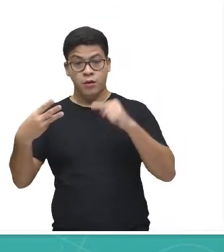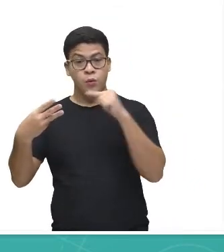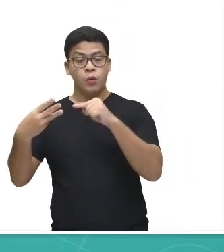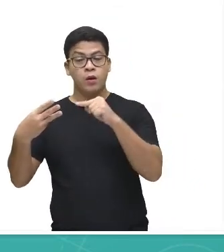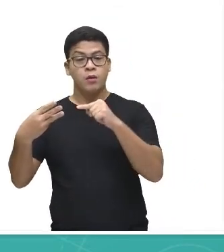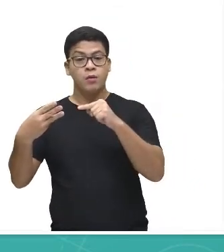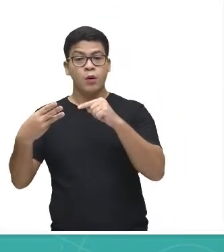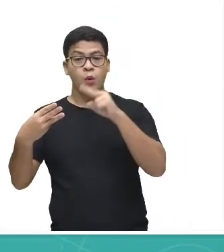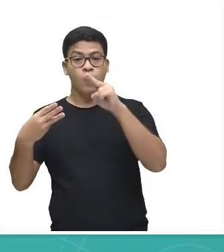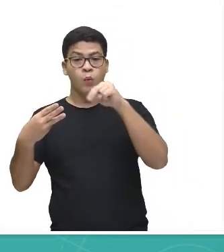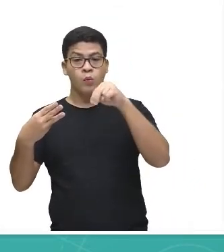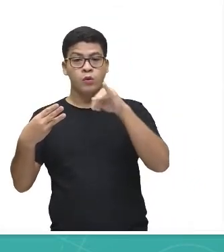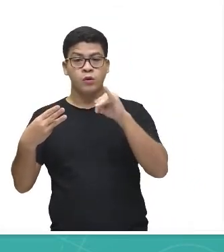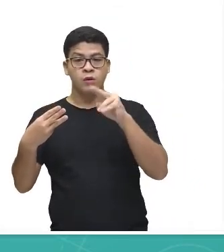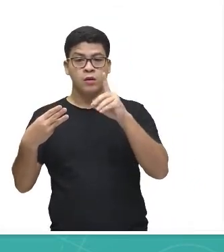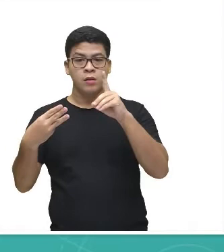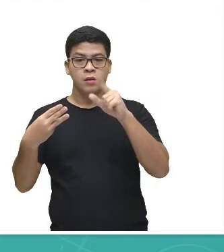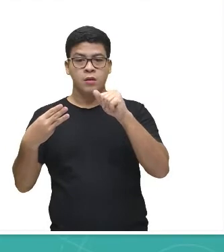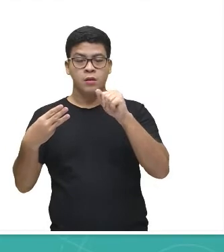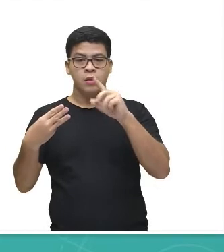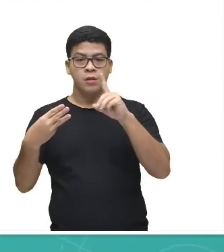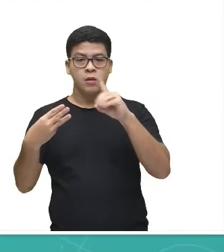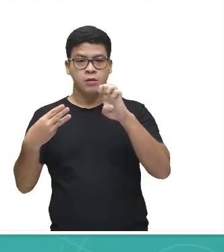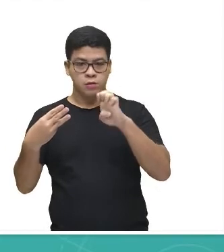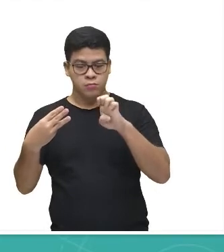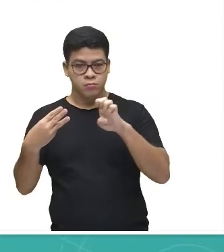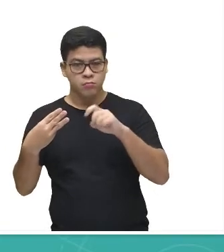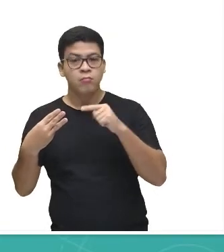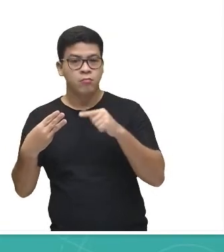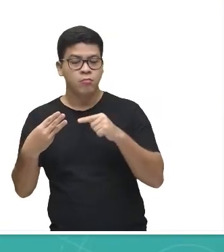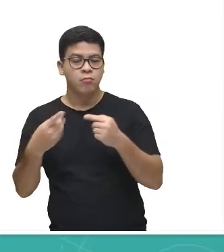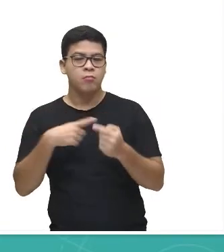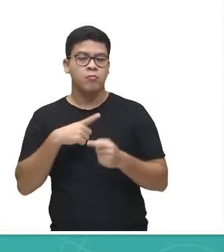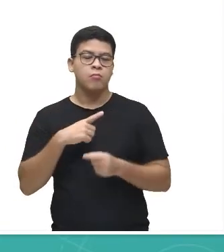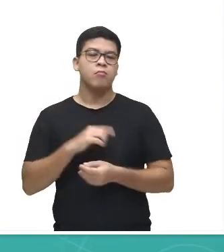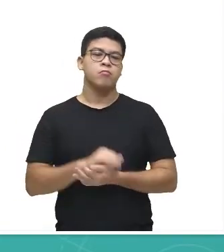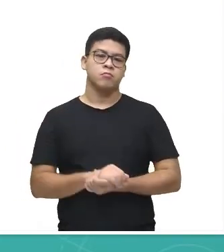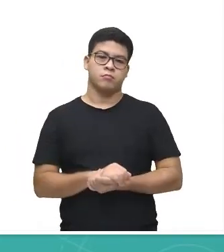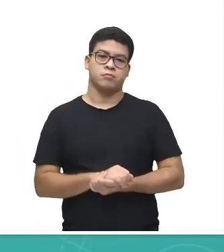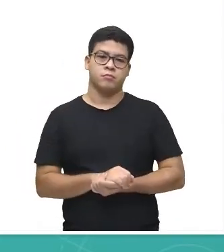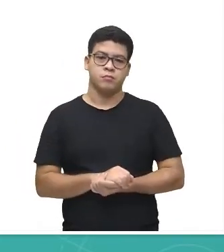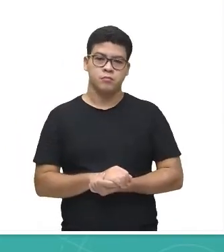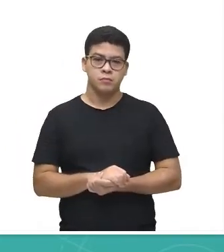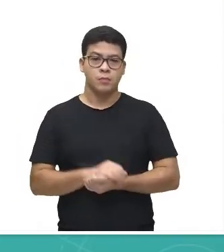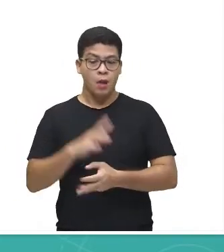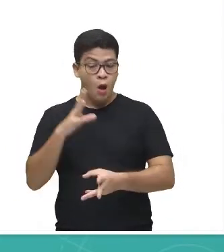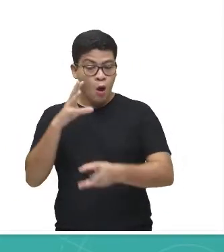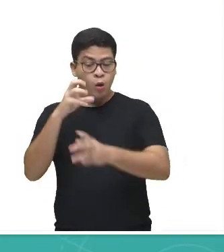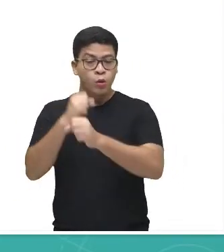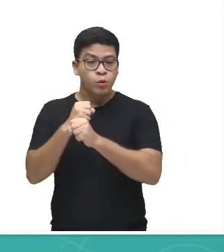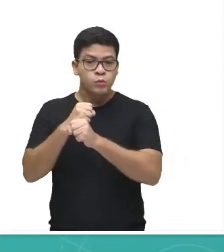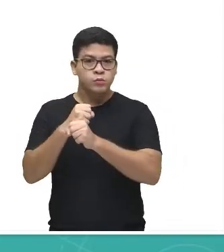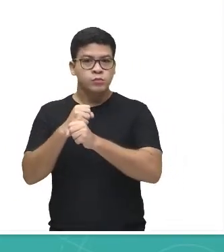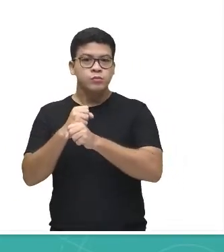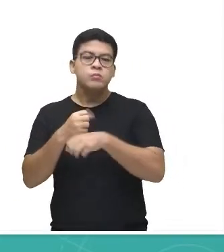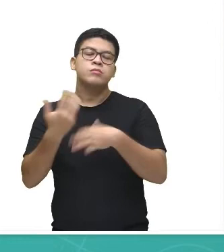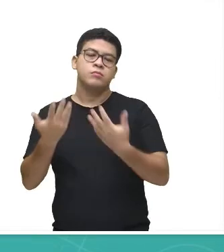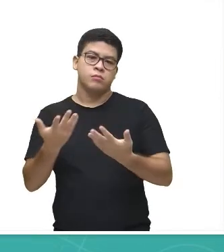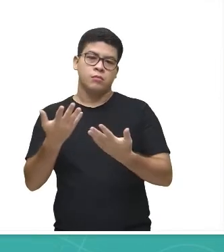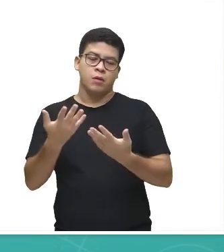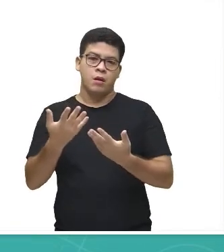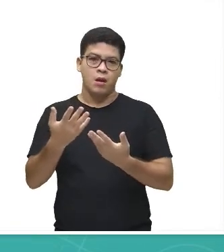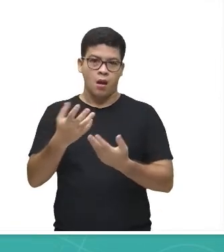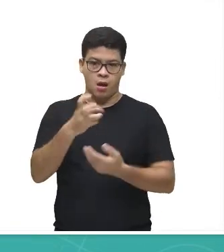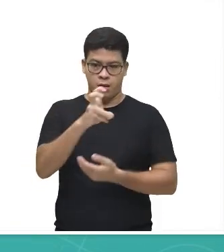20, 5 dezenas são 50. Somando aqui com o 3, que é a unidade, você tem 53. Né?